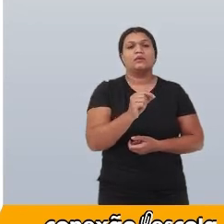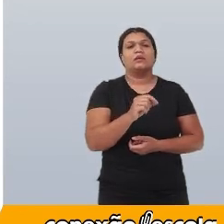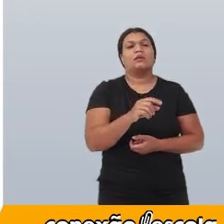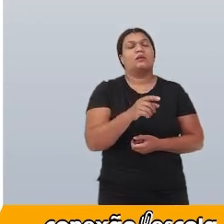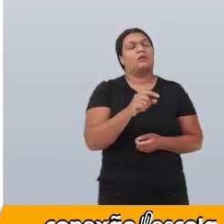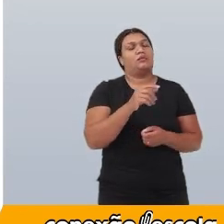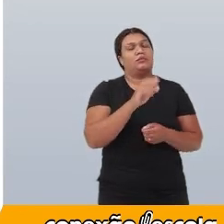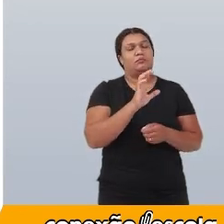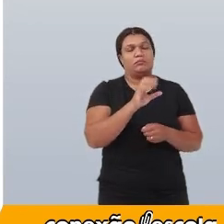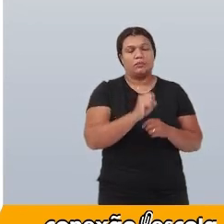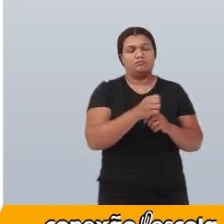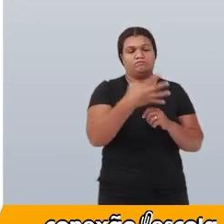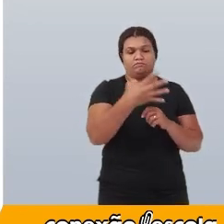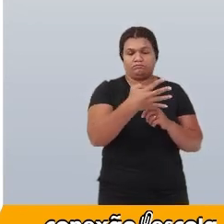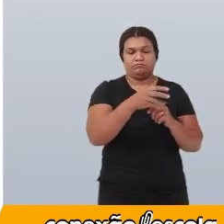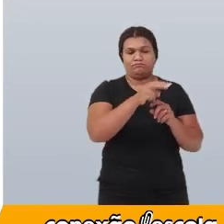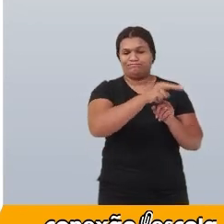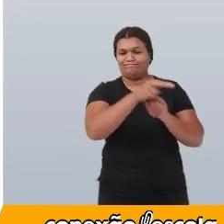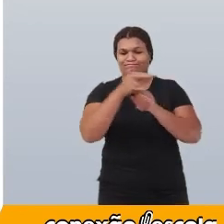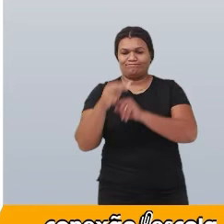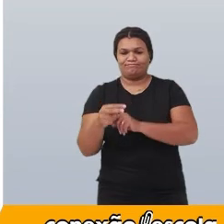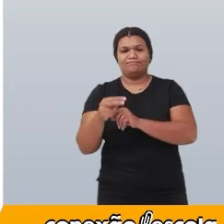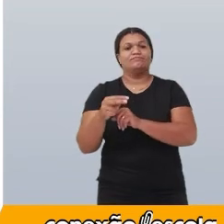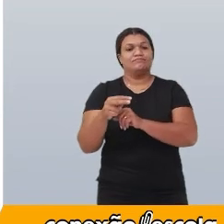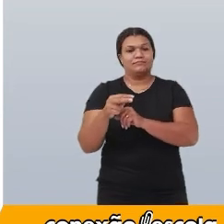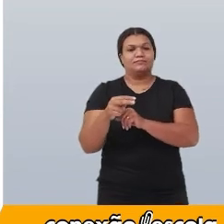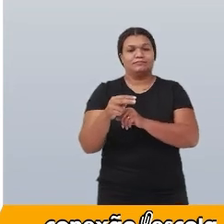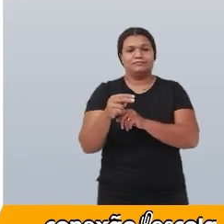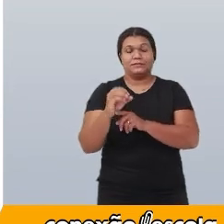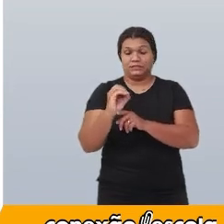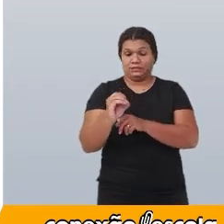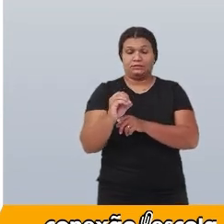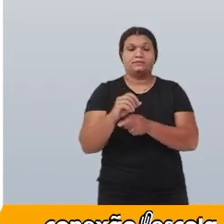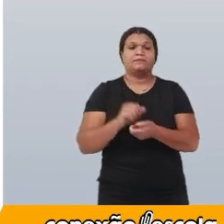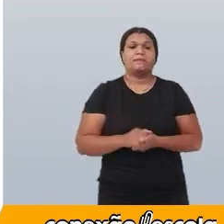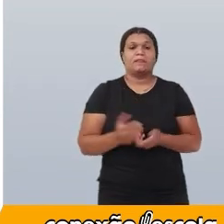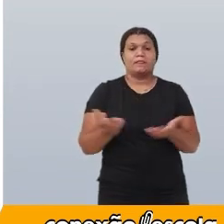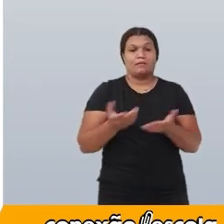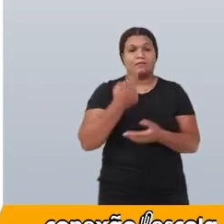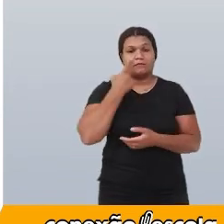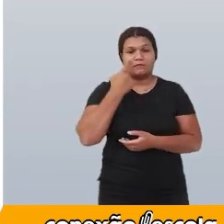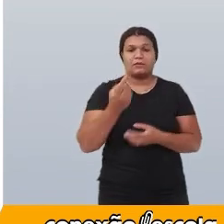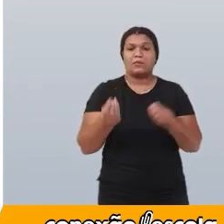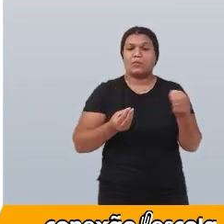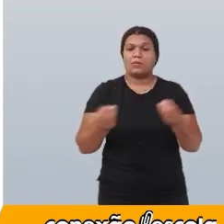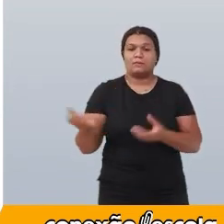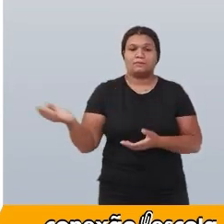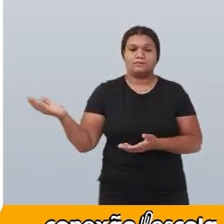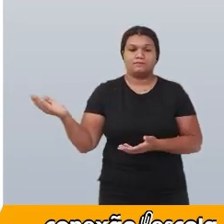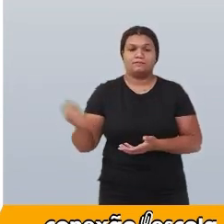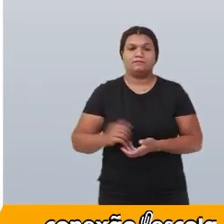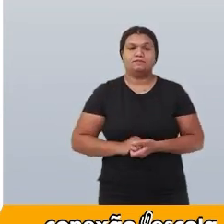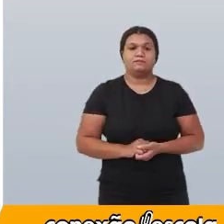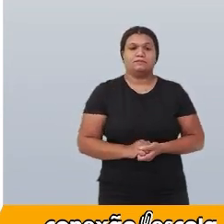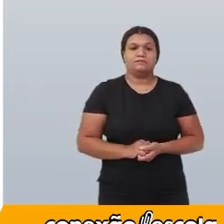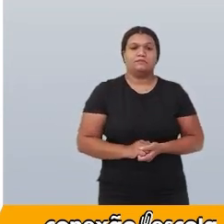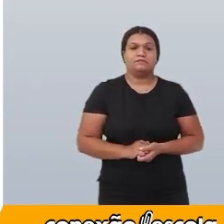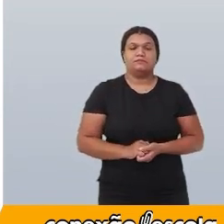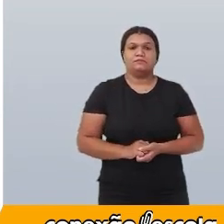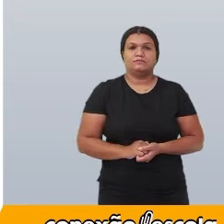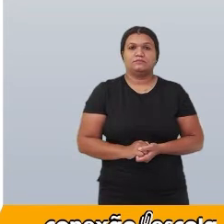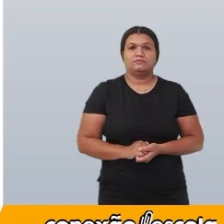para entregar para os centésimos. Então, vai ficar assim. Aqui agora